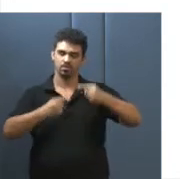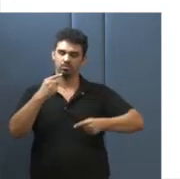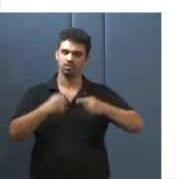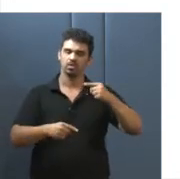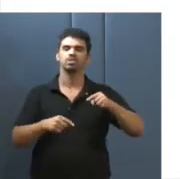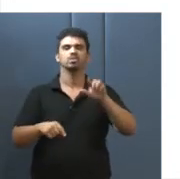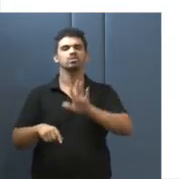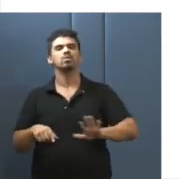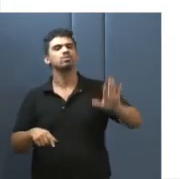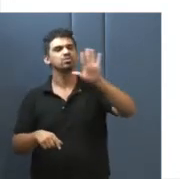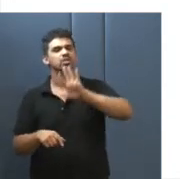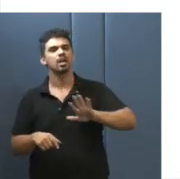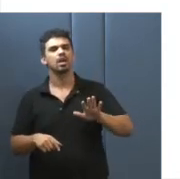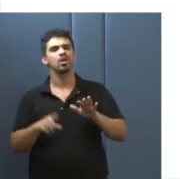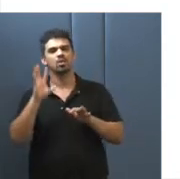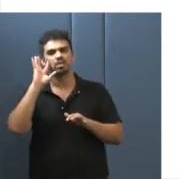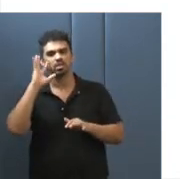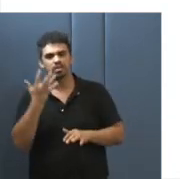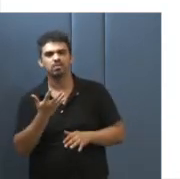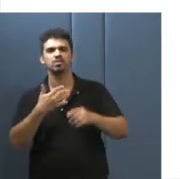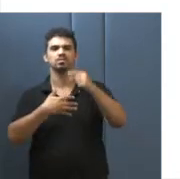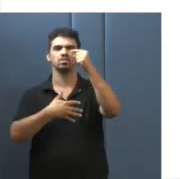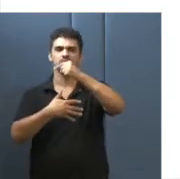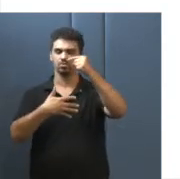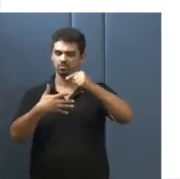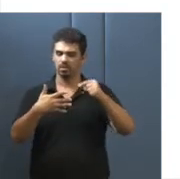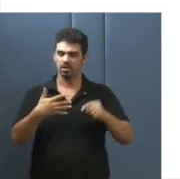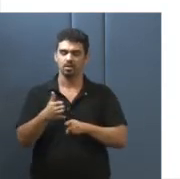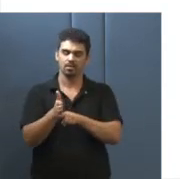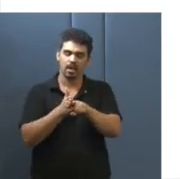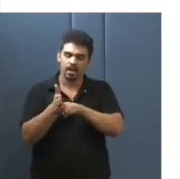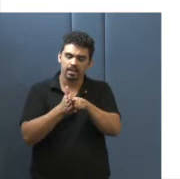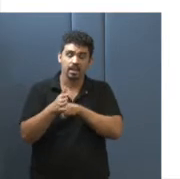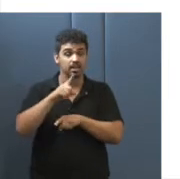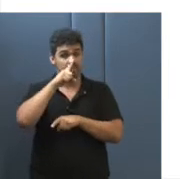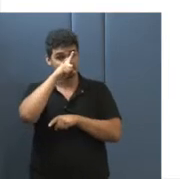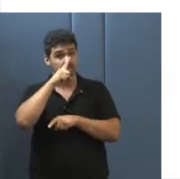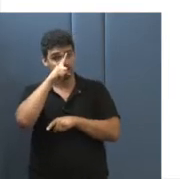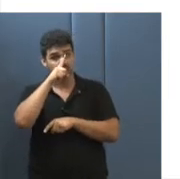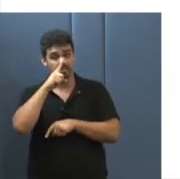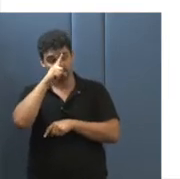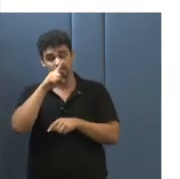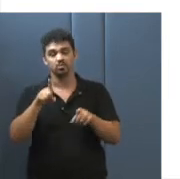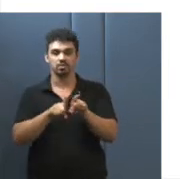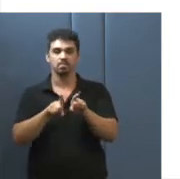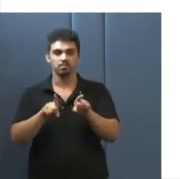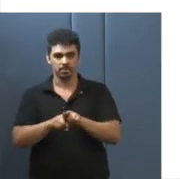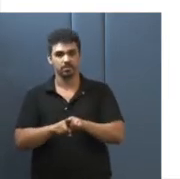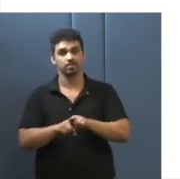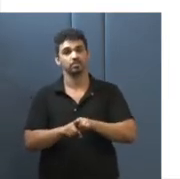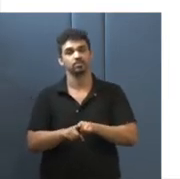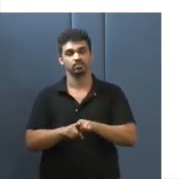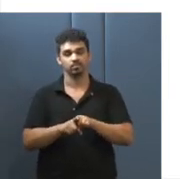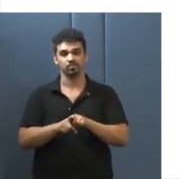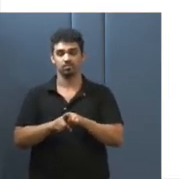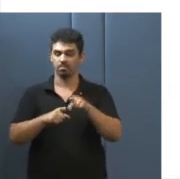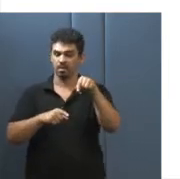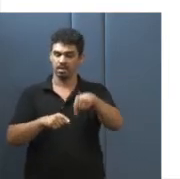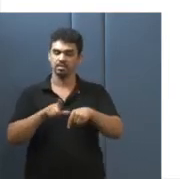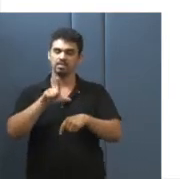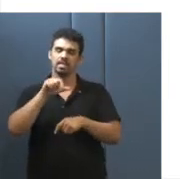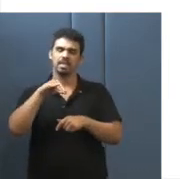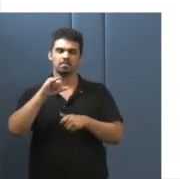geral, definição dos parâmetros para renegociação, análises de risco país, indicação de limites de exposição. Embora indicação de limites de